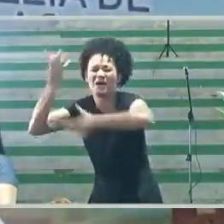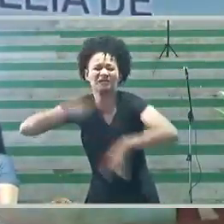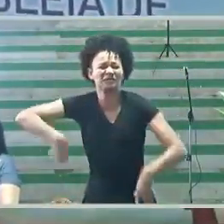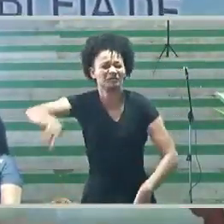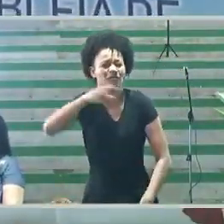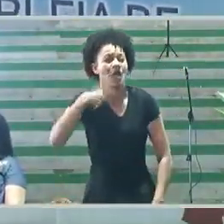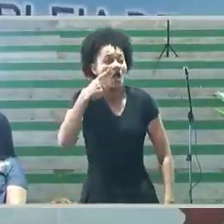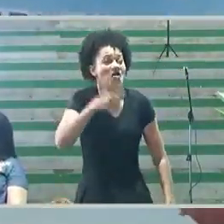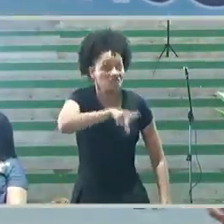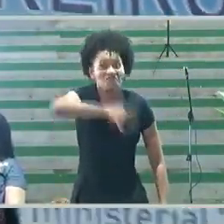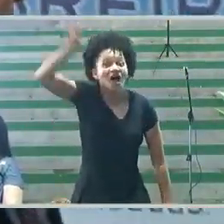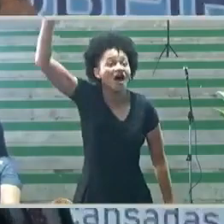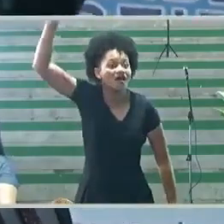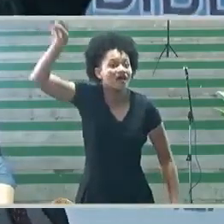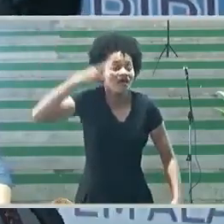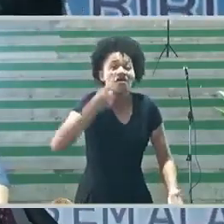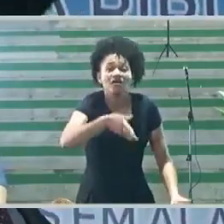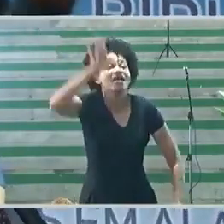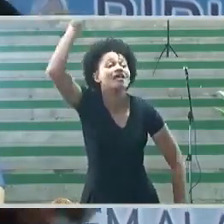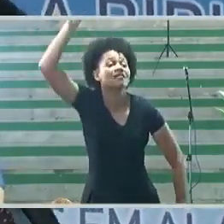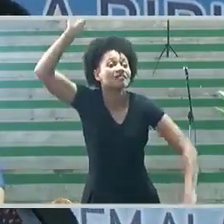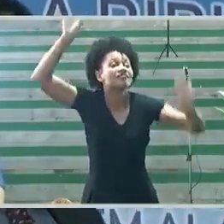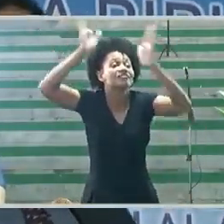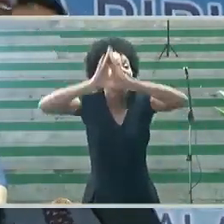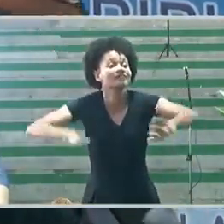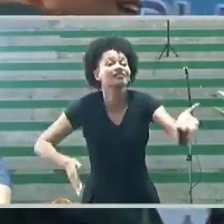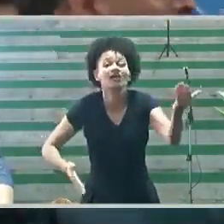Deixa eu ver quem vai. Deixa eu ver quem vai.